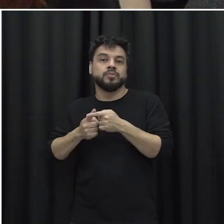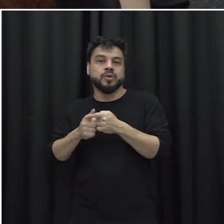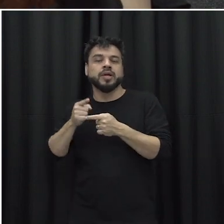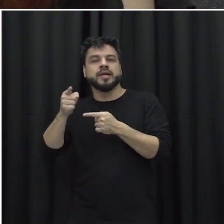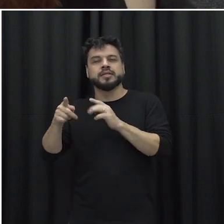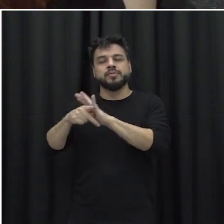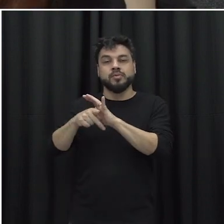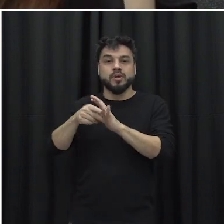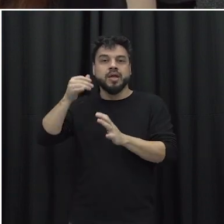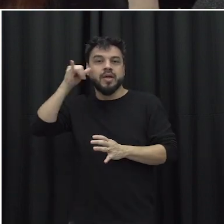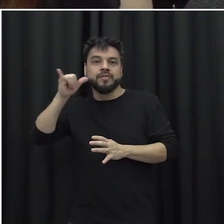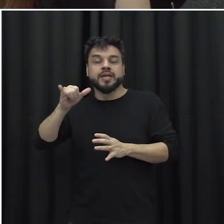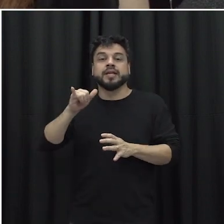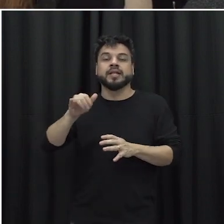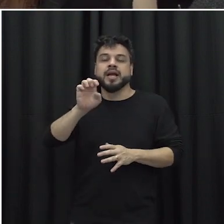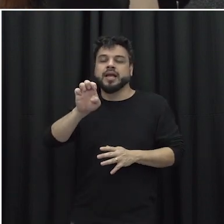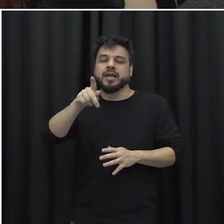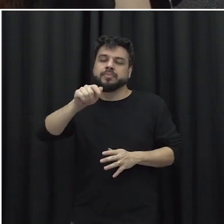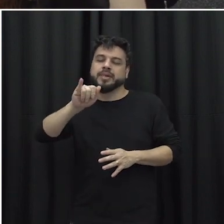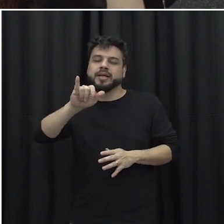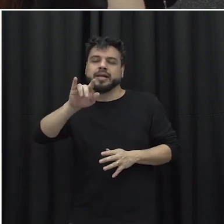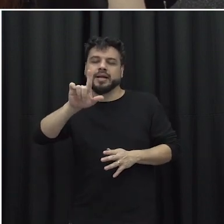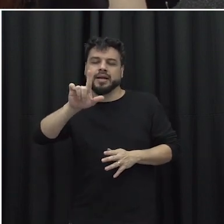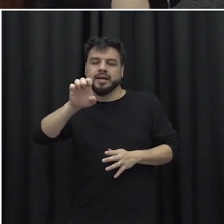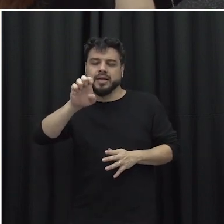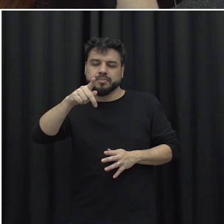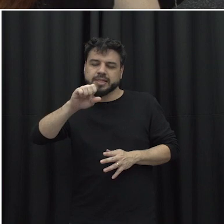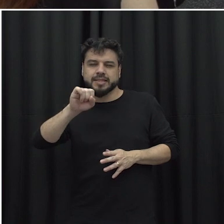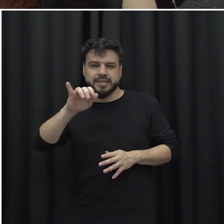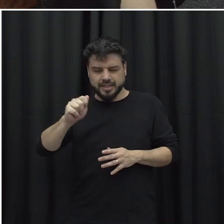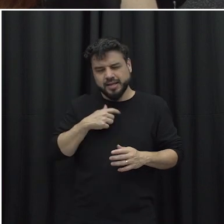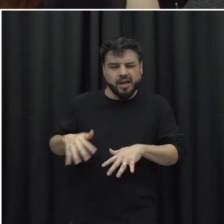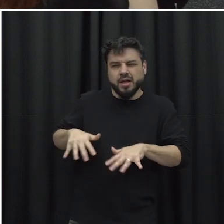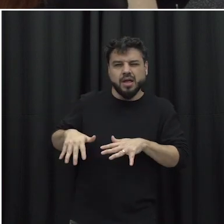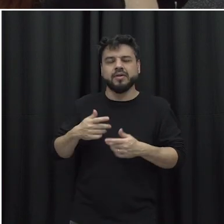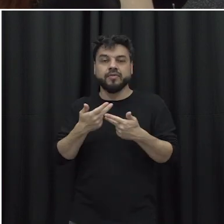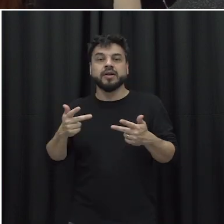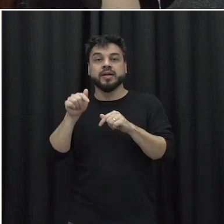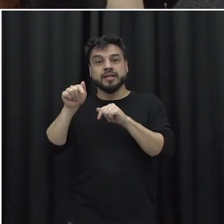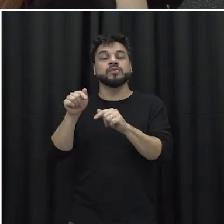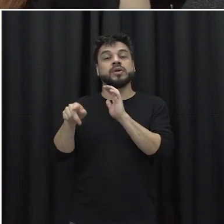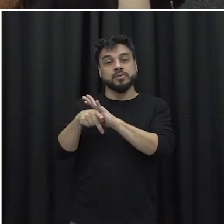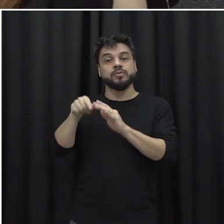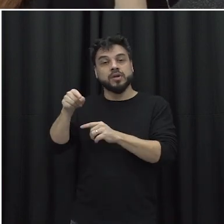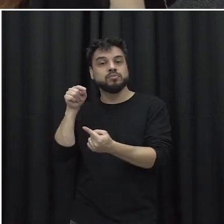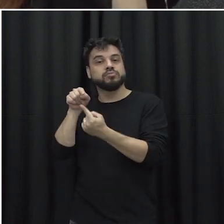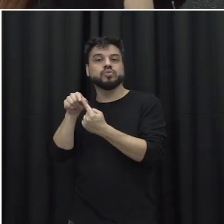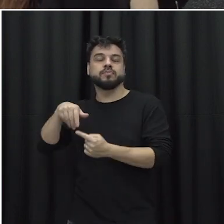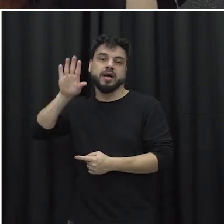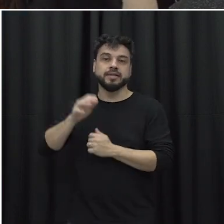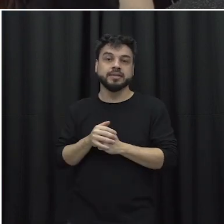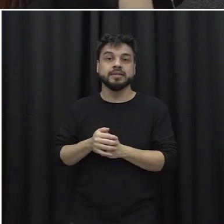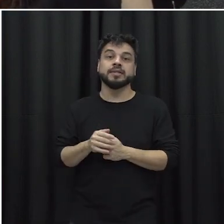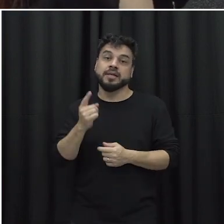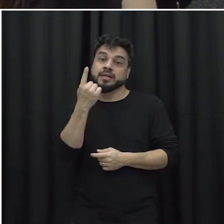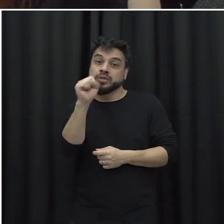da sua questão antipilética, enfim, tem sido bem utilizado. E aí, com isso, né, desses